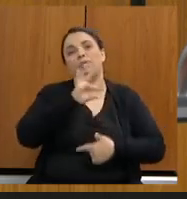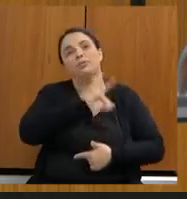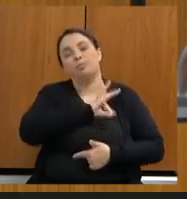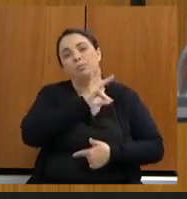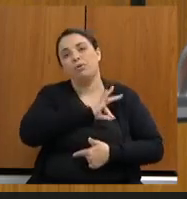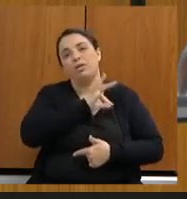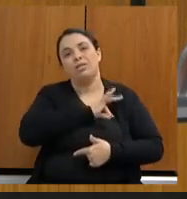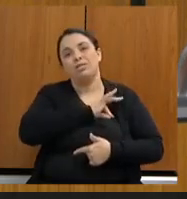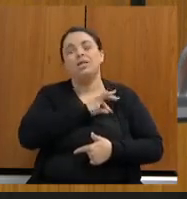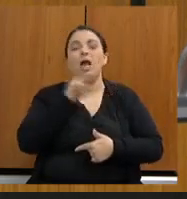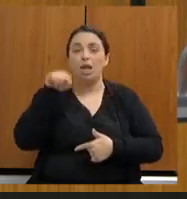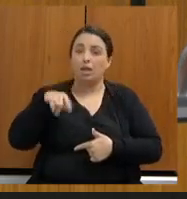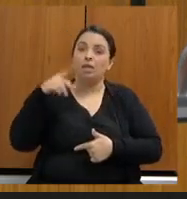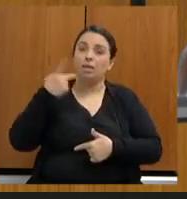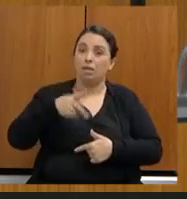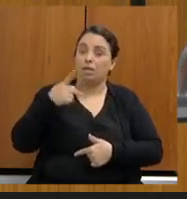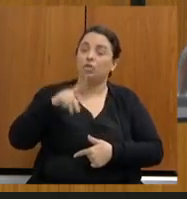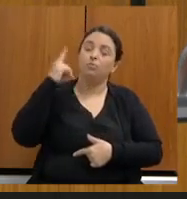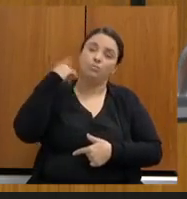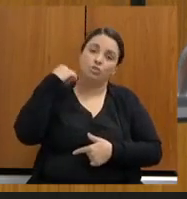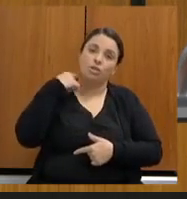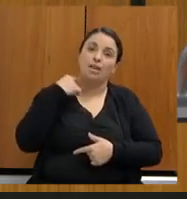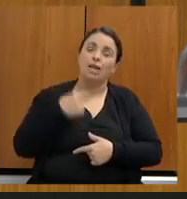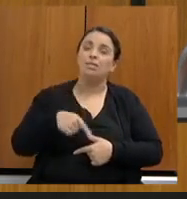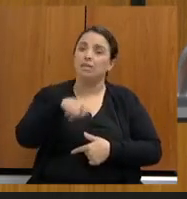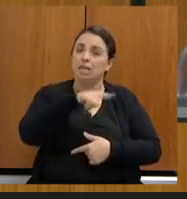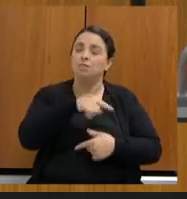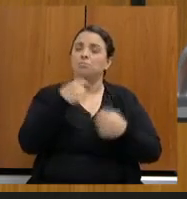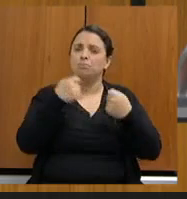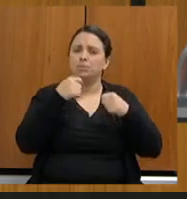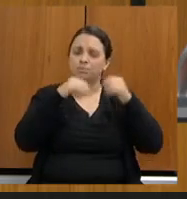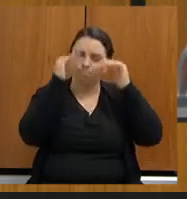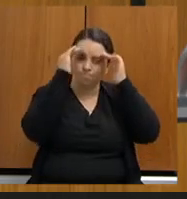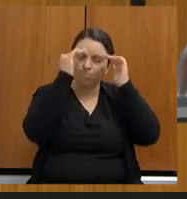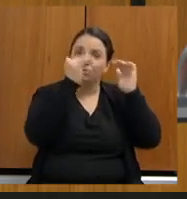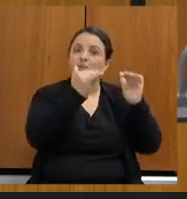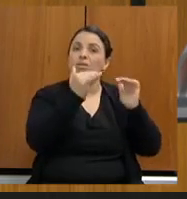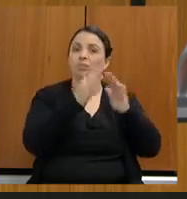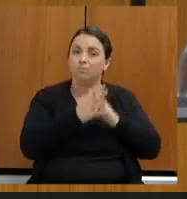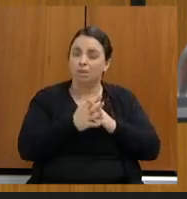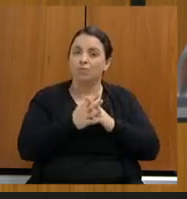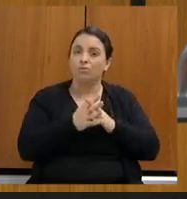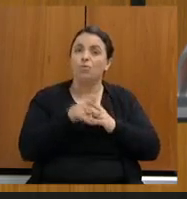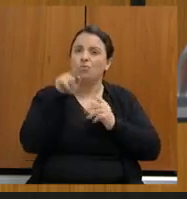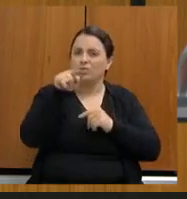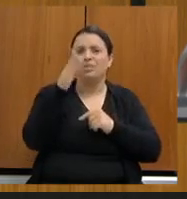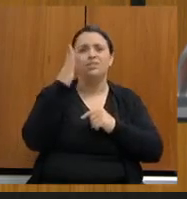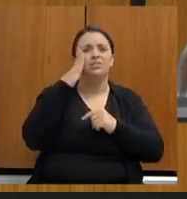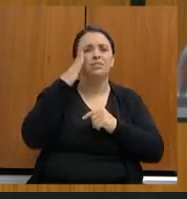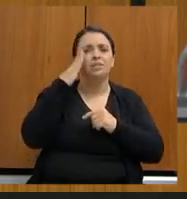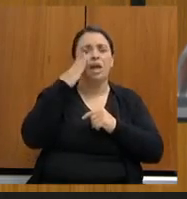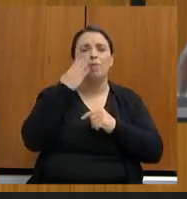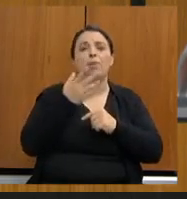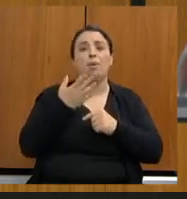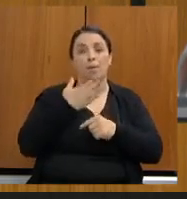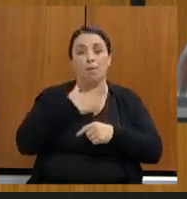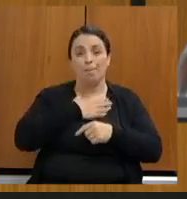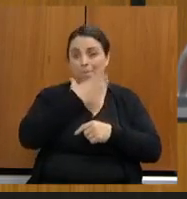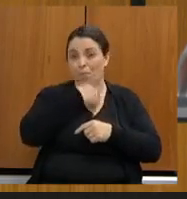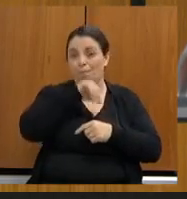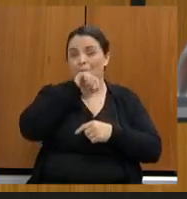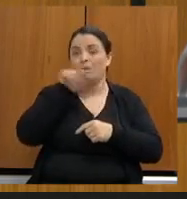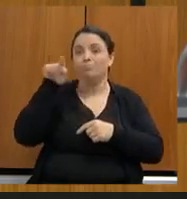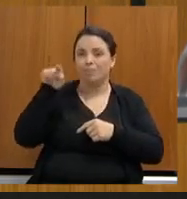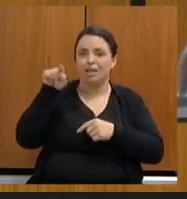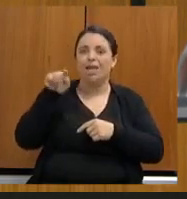merece todo nosso respeito eu todo sábado eu sou filho de policial e meu pai ensinou sempre